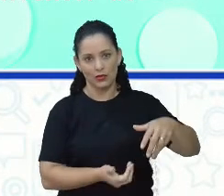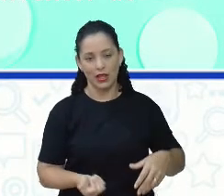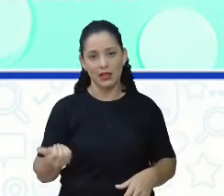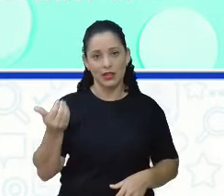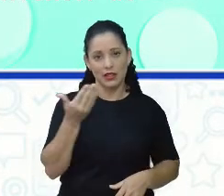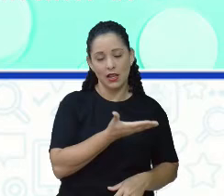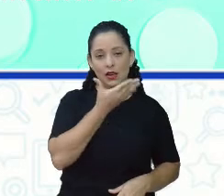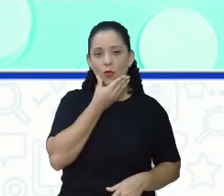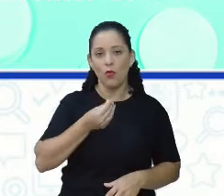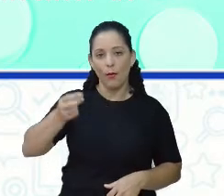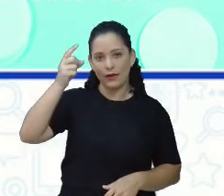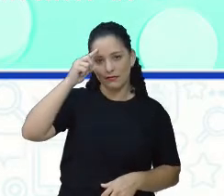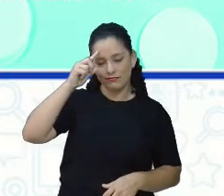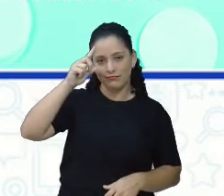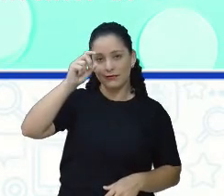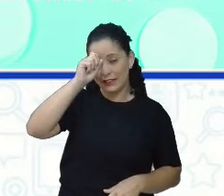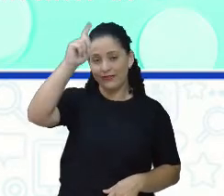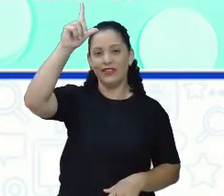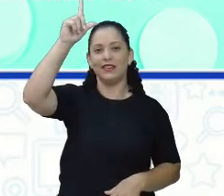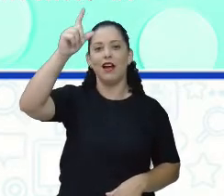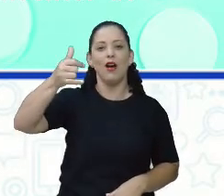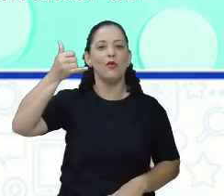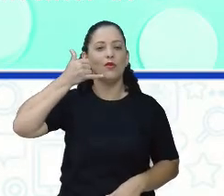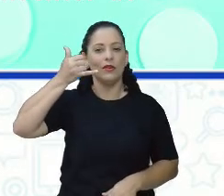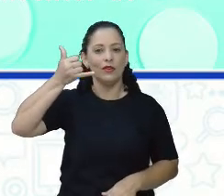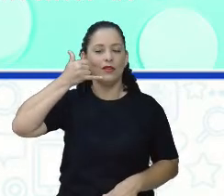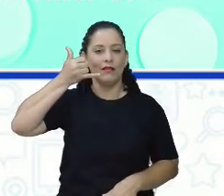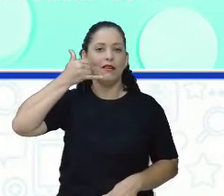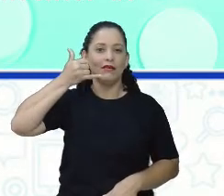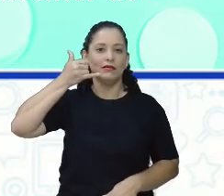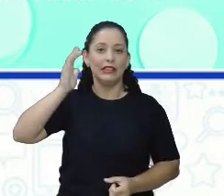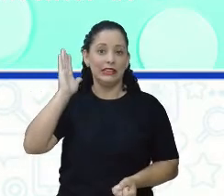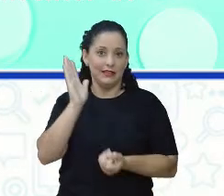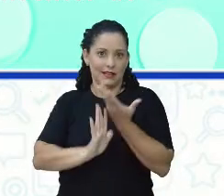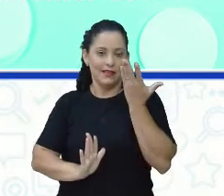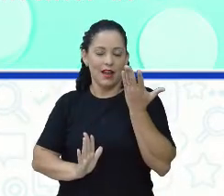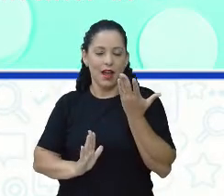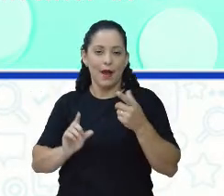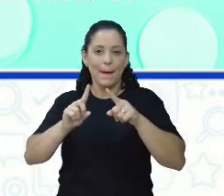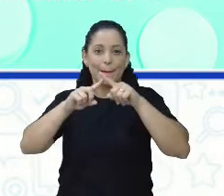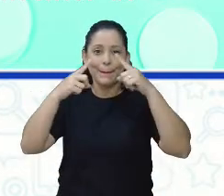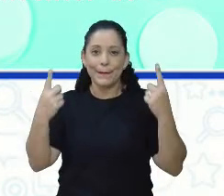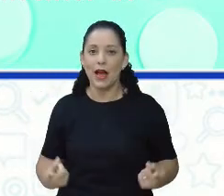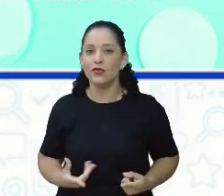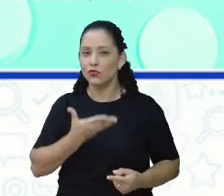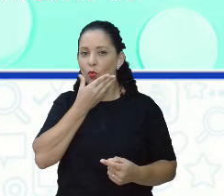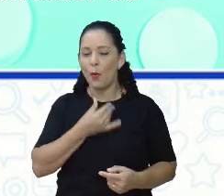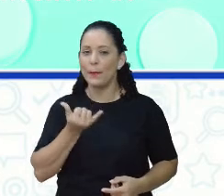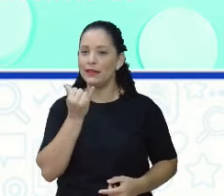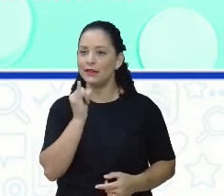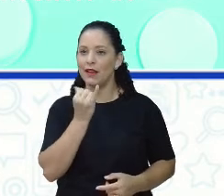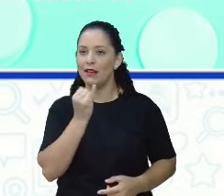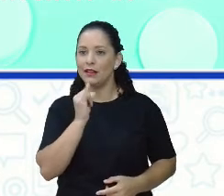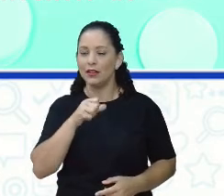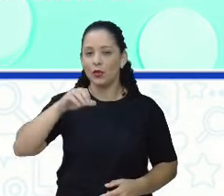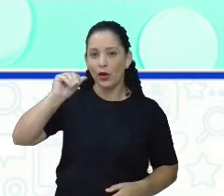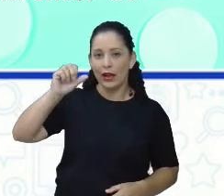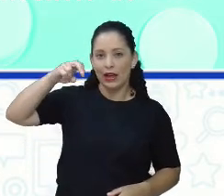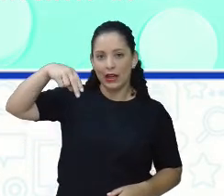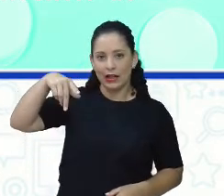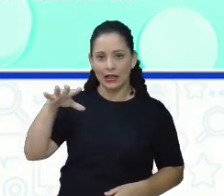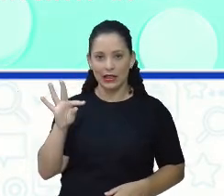considerado como inventor do telefone, né, a gente conhece ele com esse título, o italiano Antonio Meucci foi